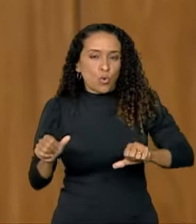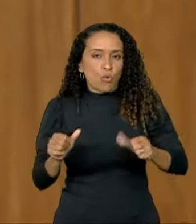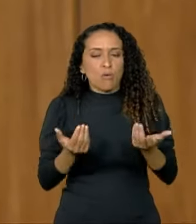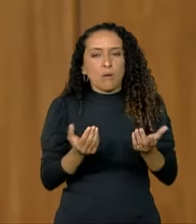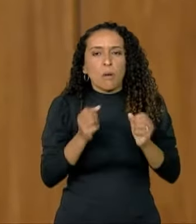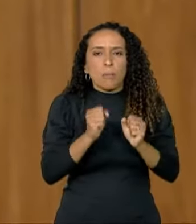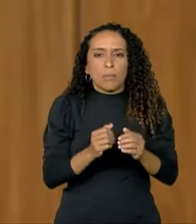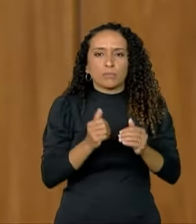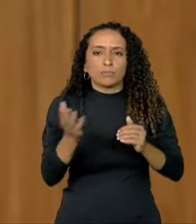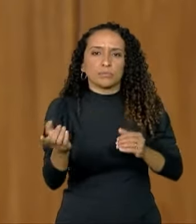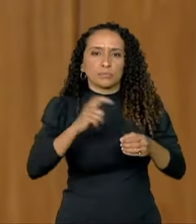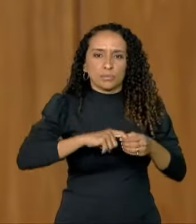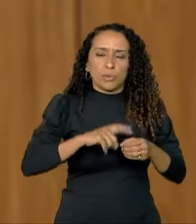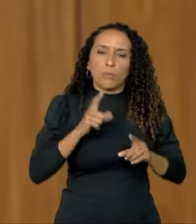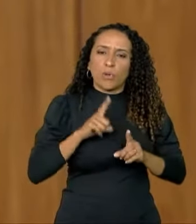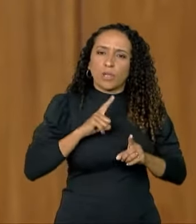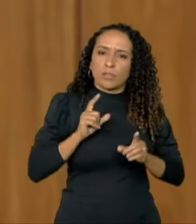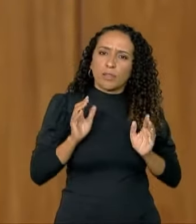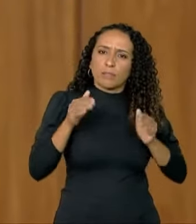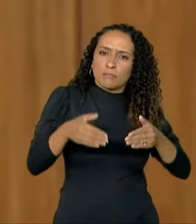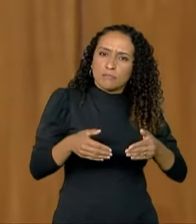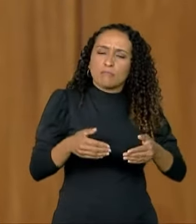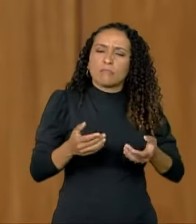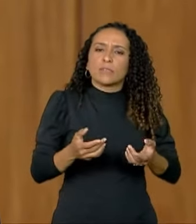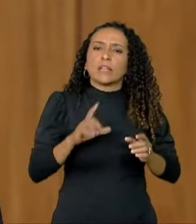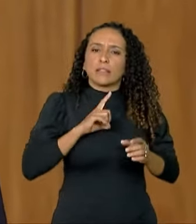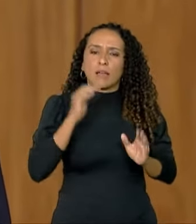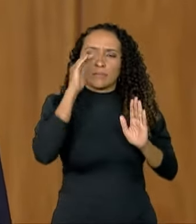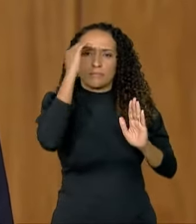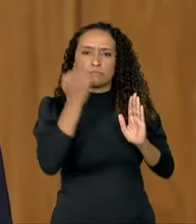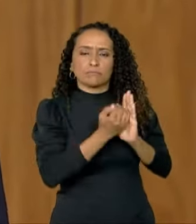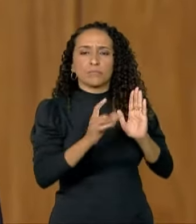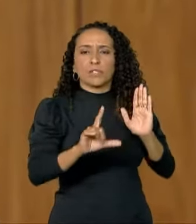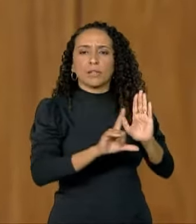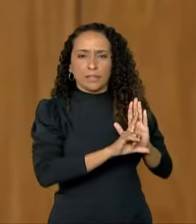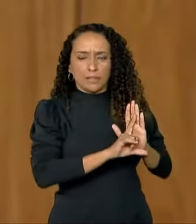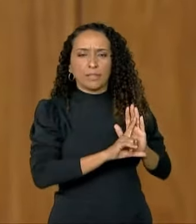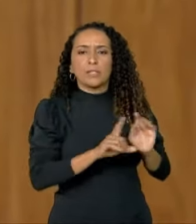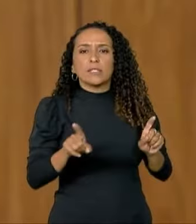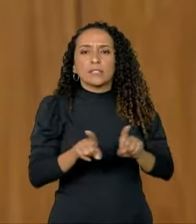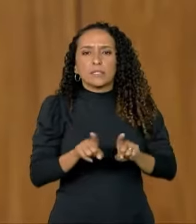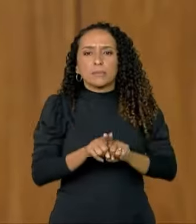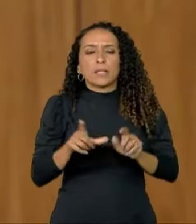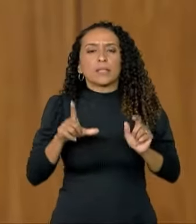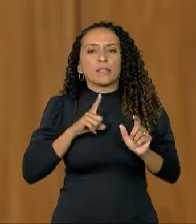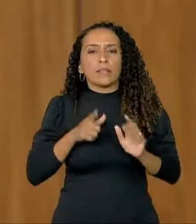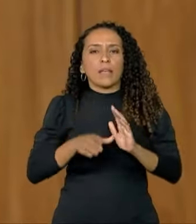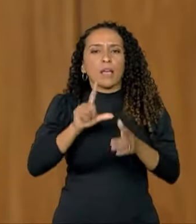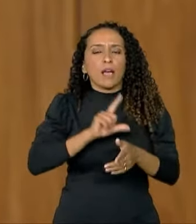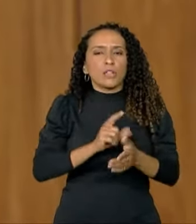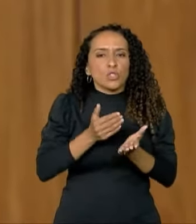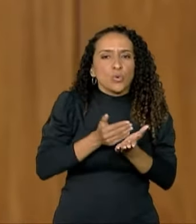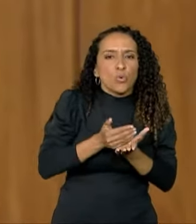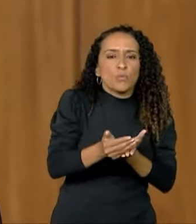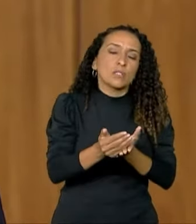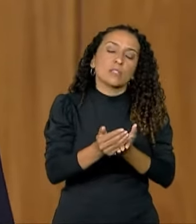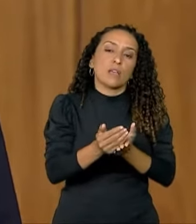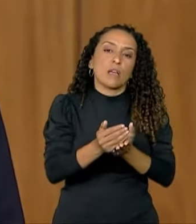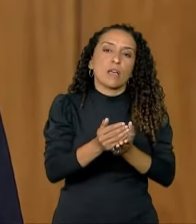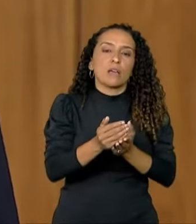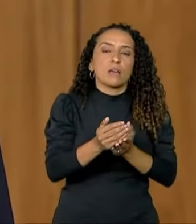méritos prisionais, estão de acordo com a legislação e que estão na antevéspera de ingressar no regime